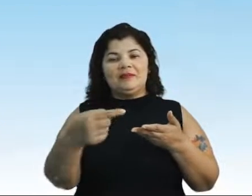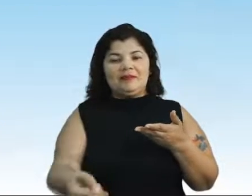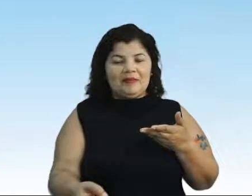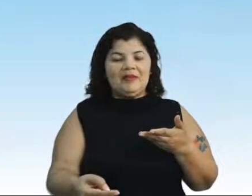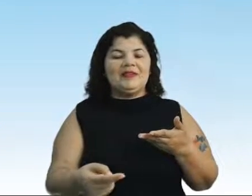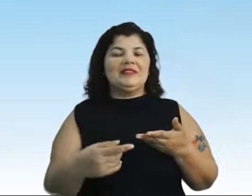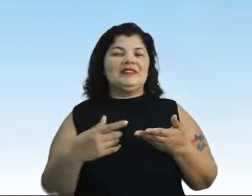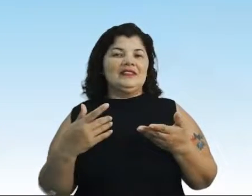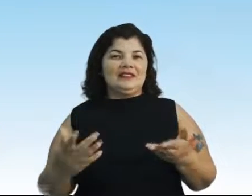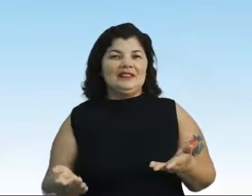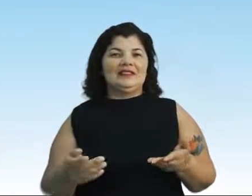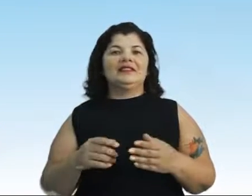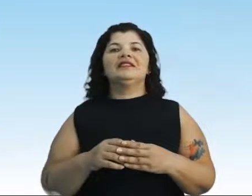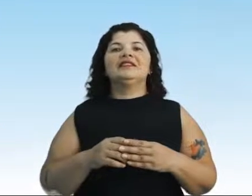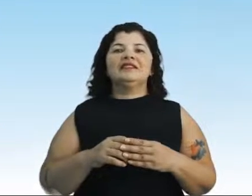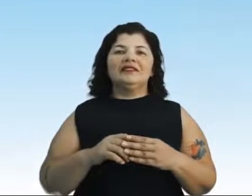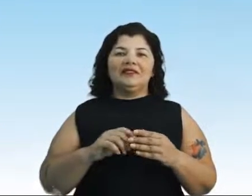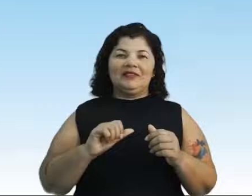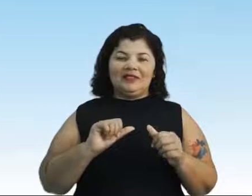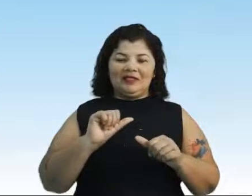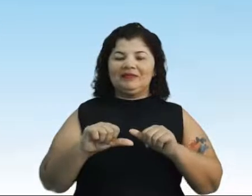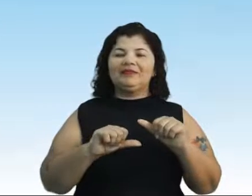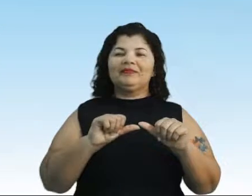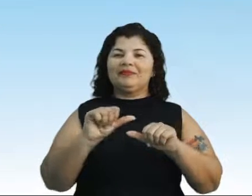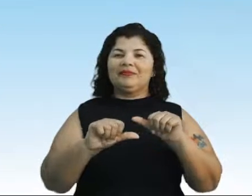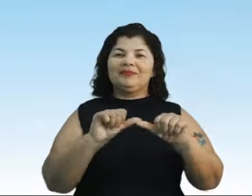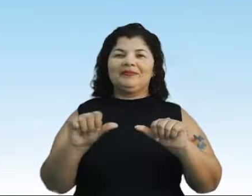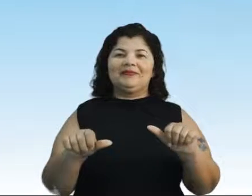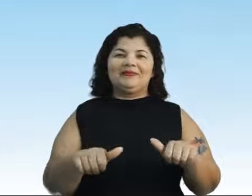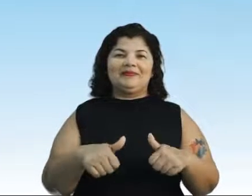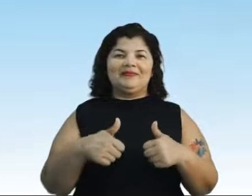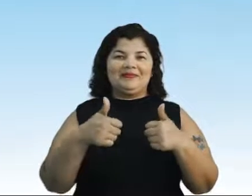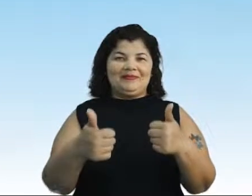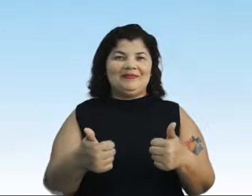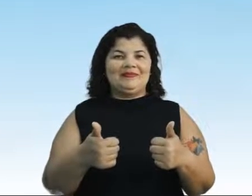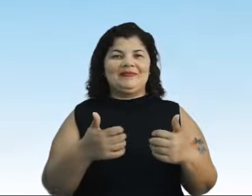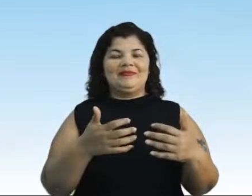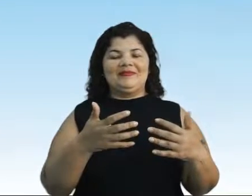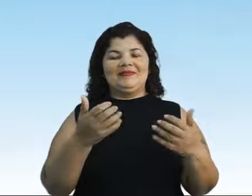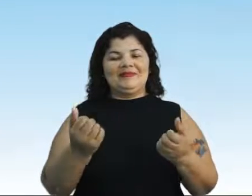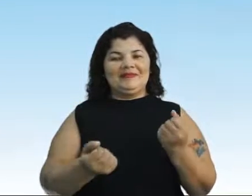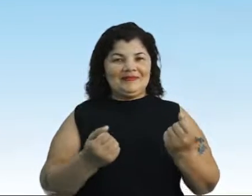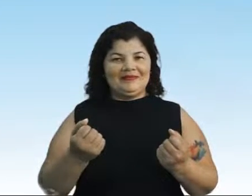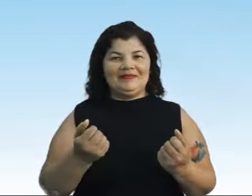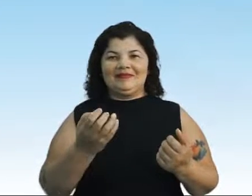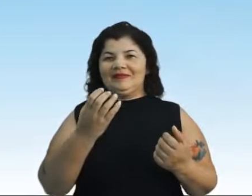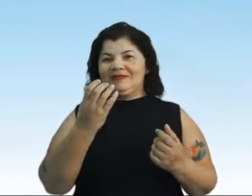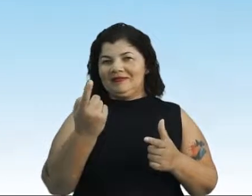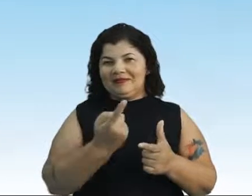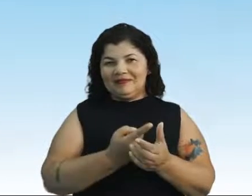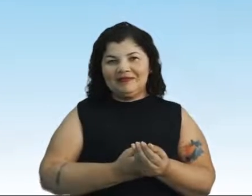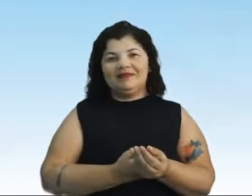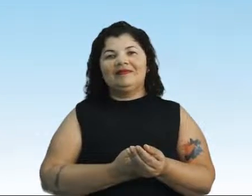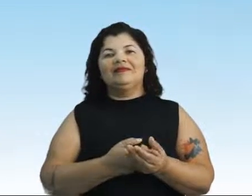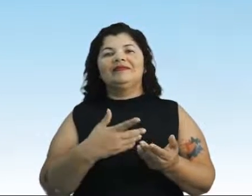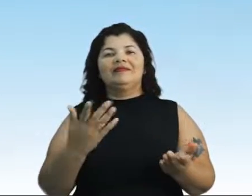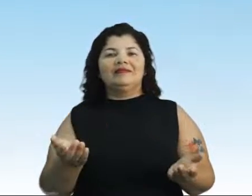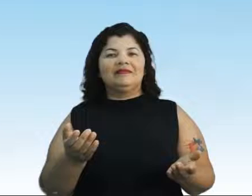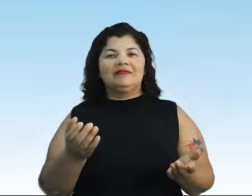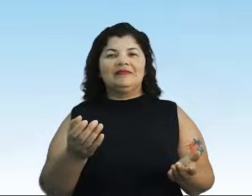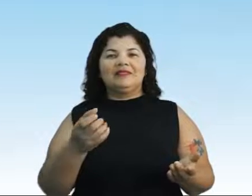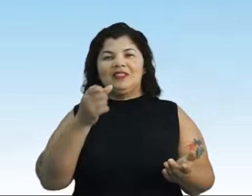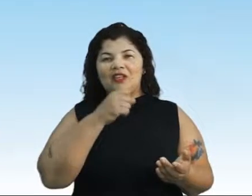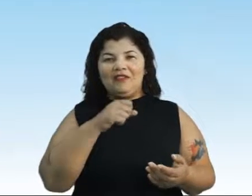do tempo, foi refinando, melhorando, virou carro de cachorro-quente, virou carro de vender